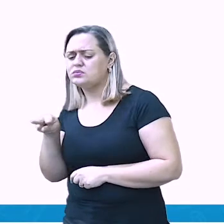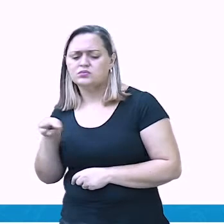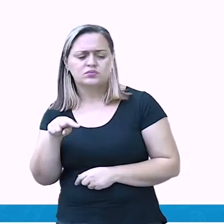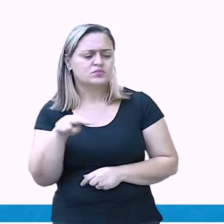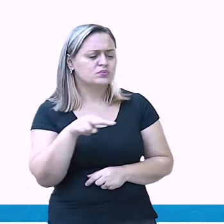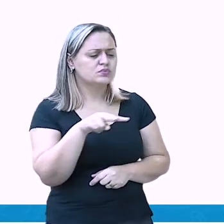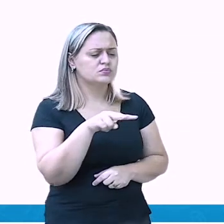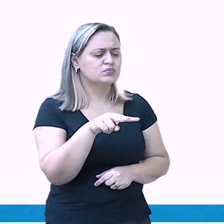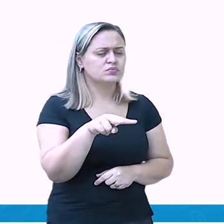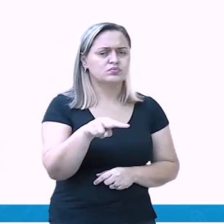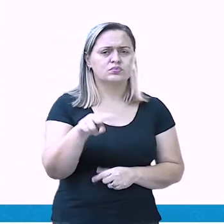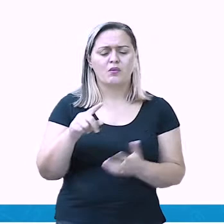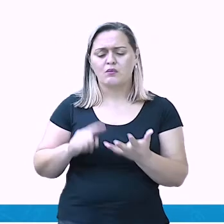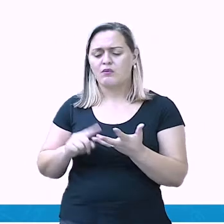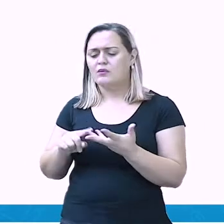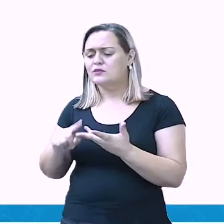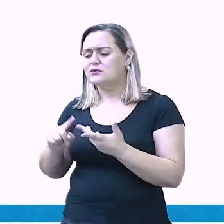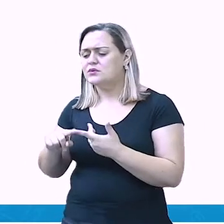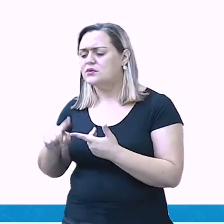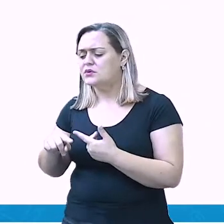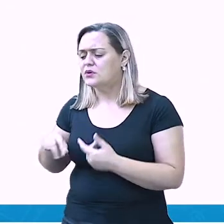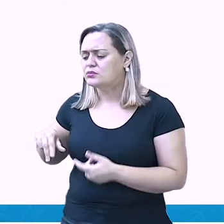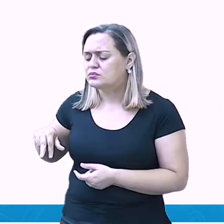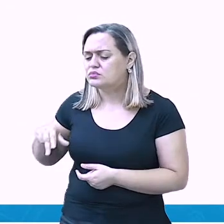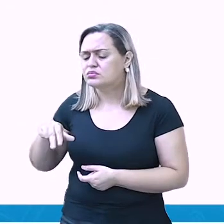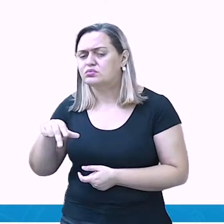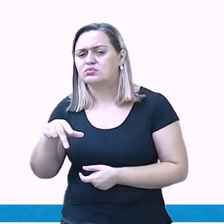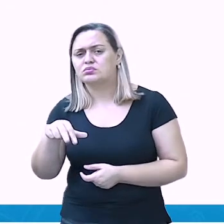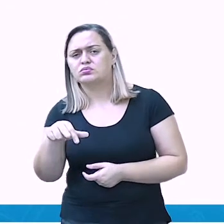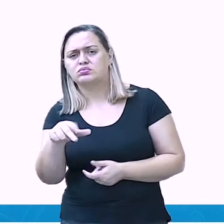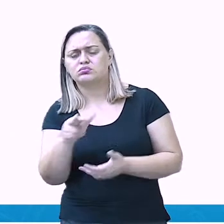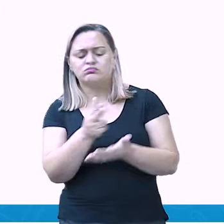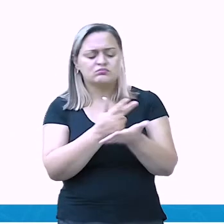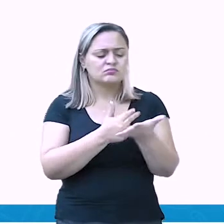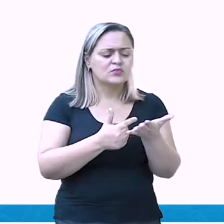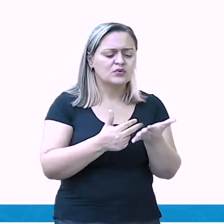as milhas que ele estava percorrendo, ia